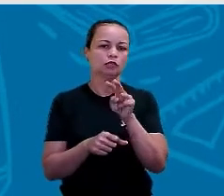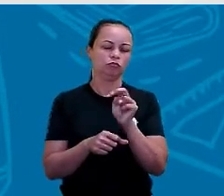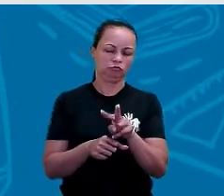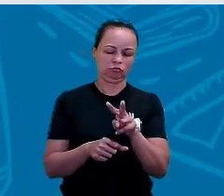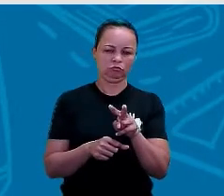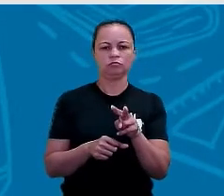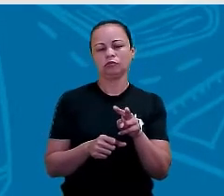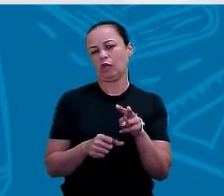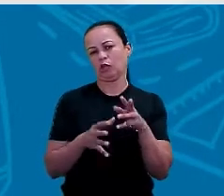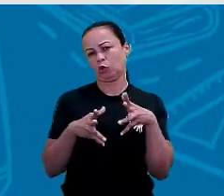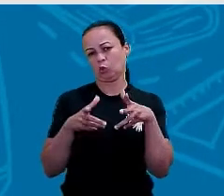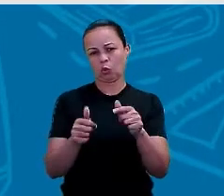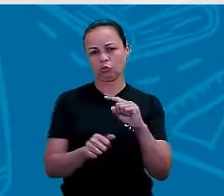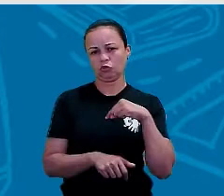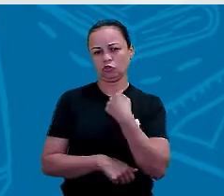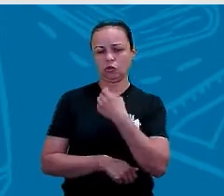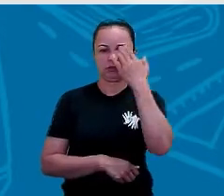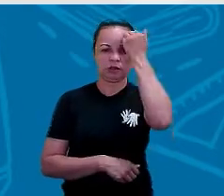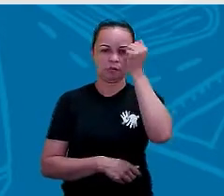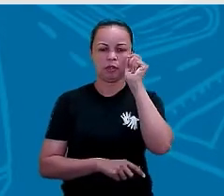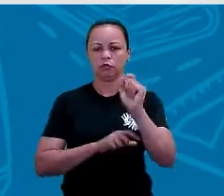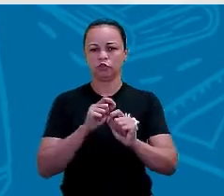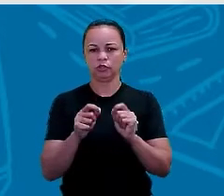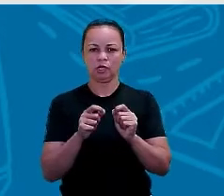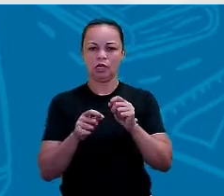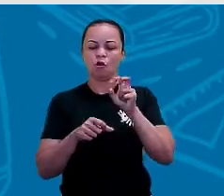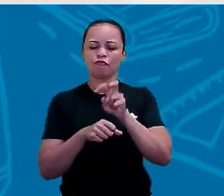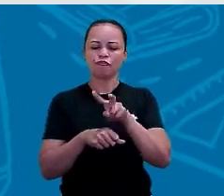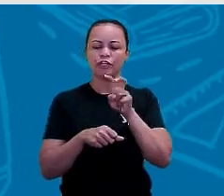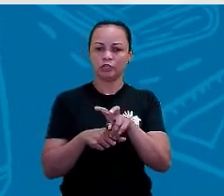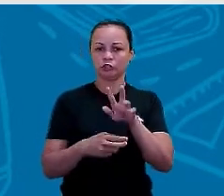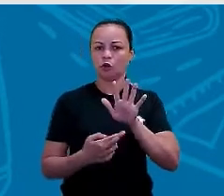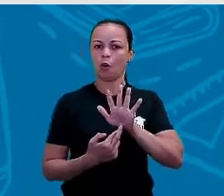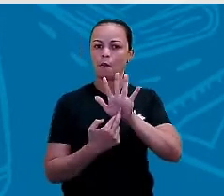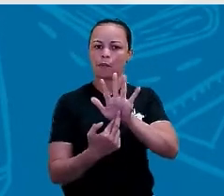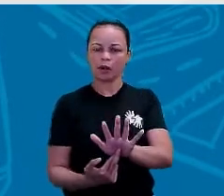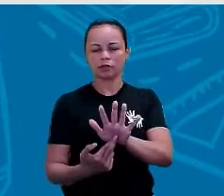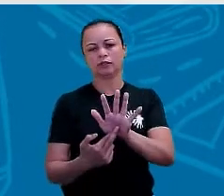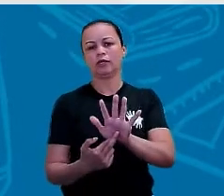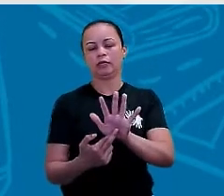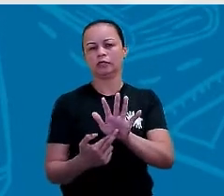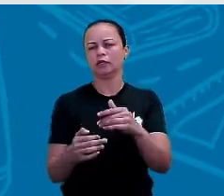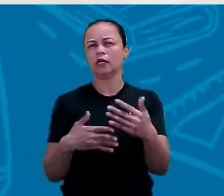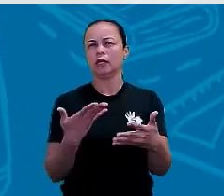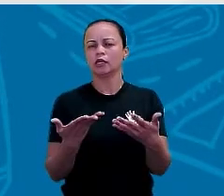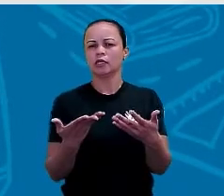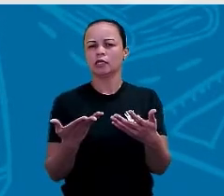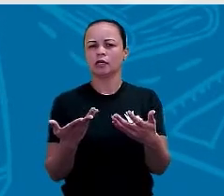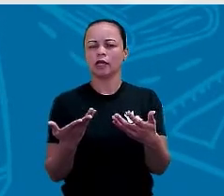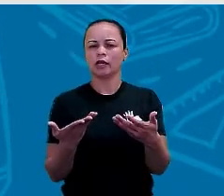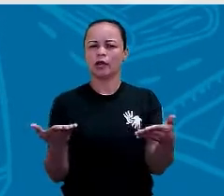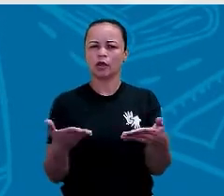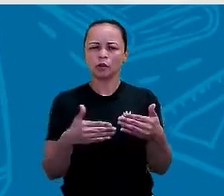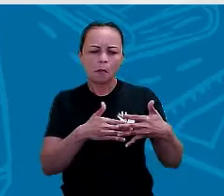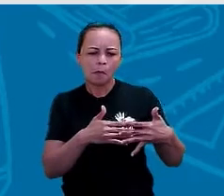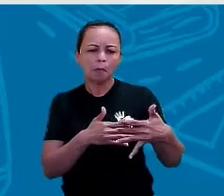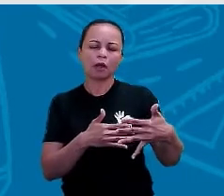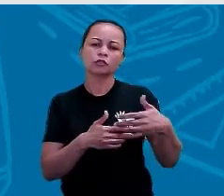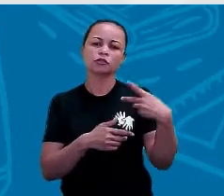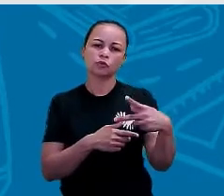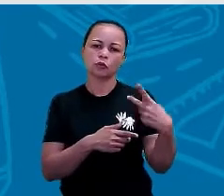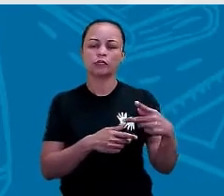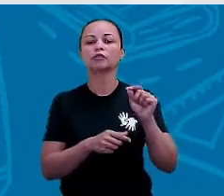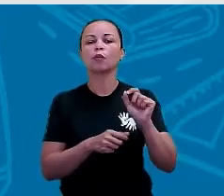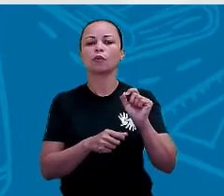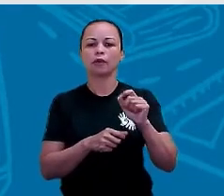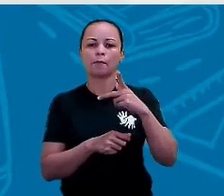mundo sabe, que os vírus, eles estão presentes e recentemente a gente enfrentou uma